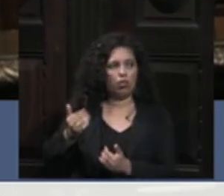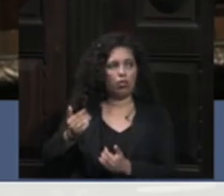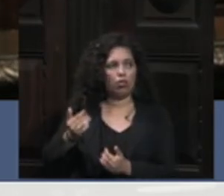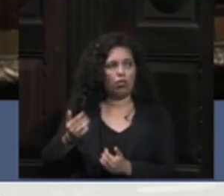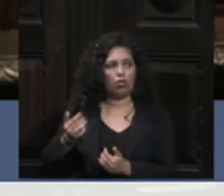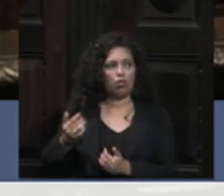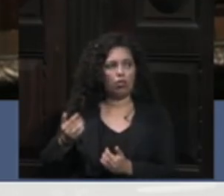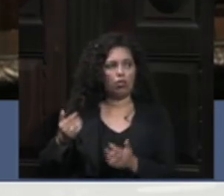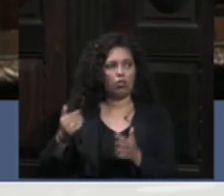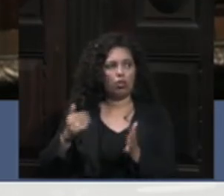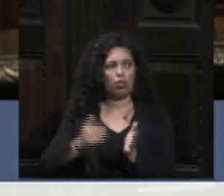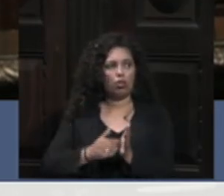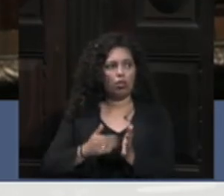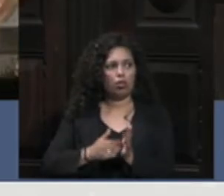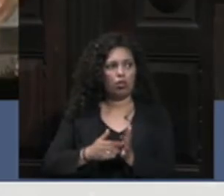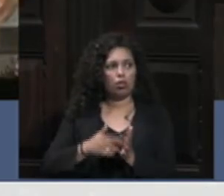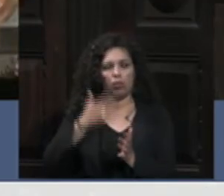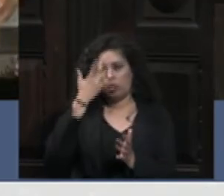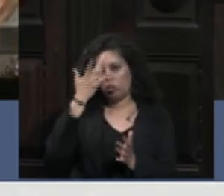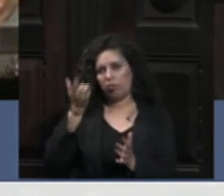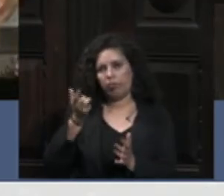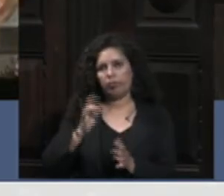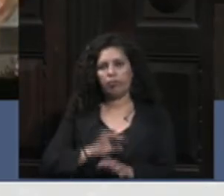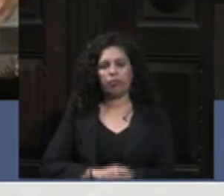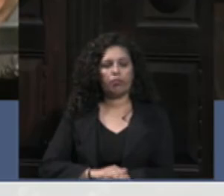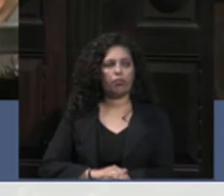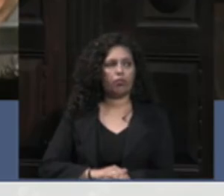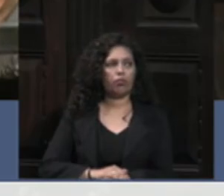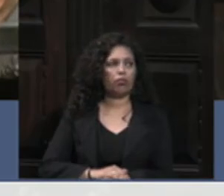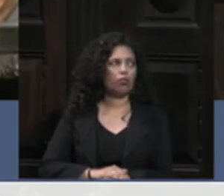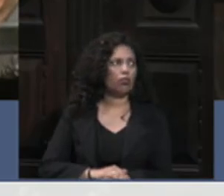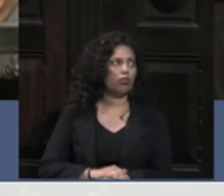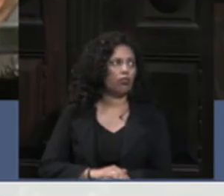e até amanhã.